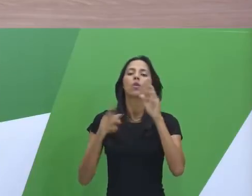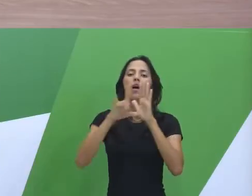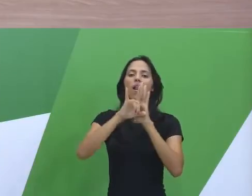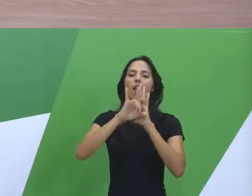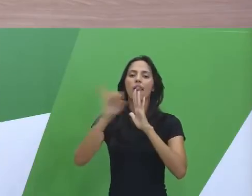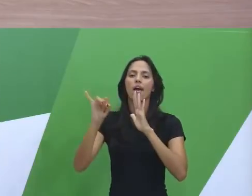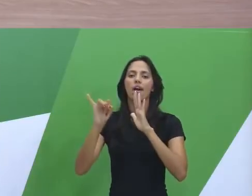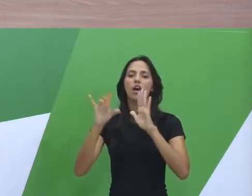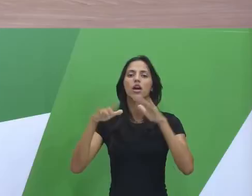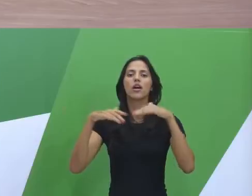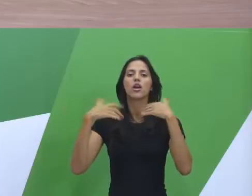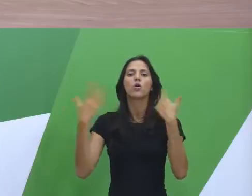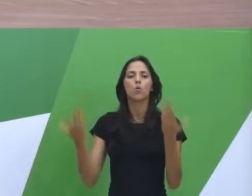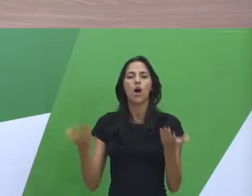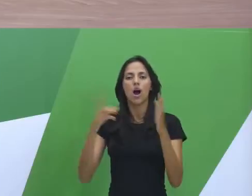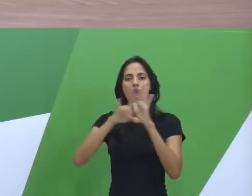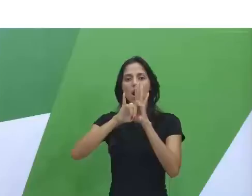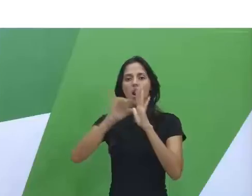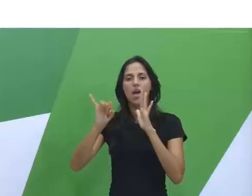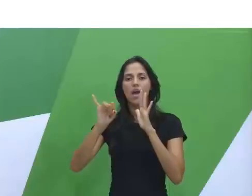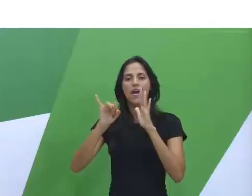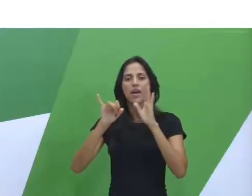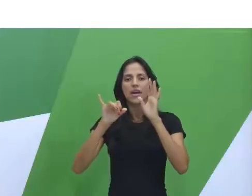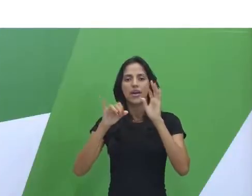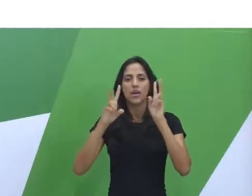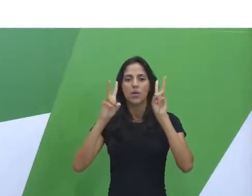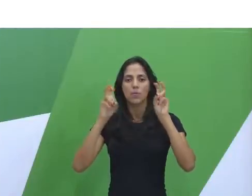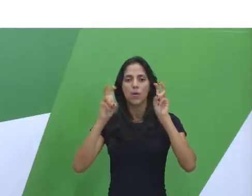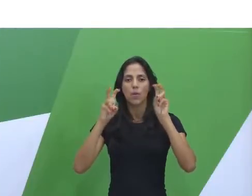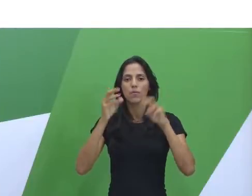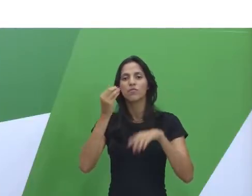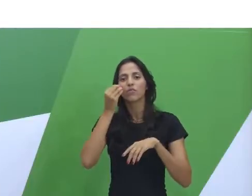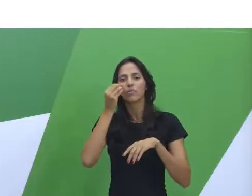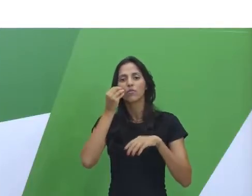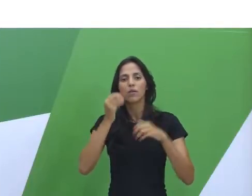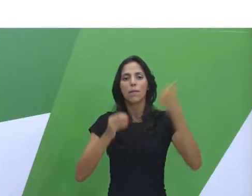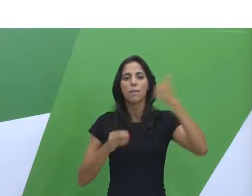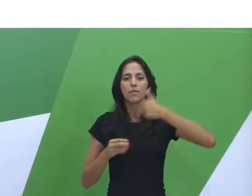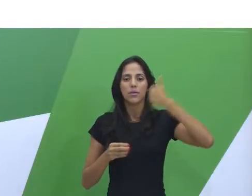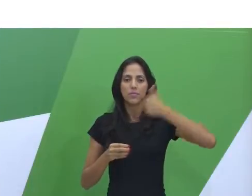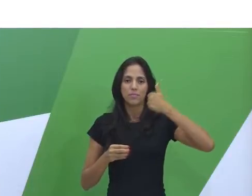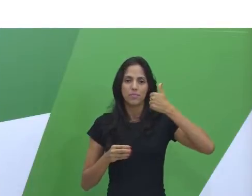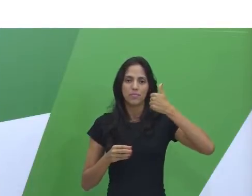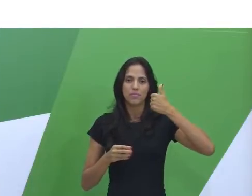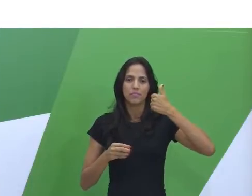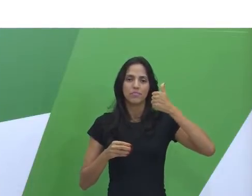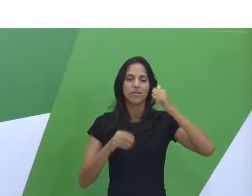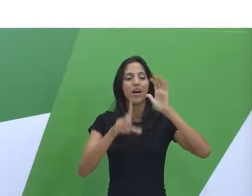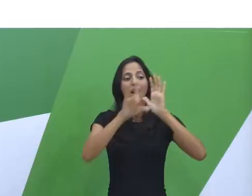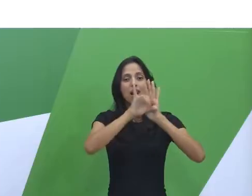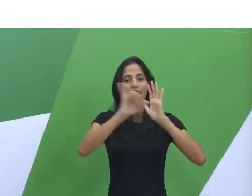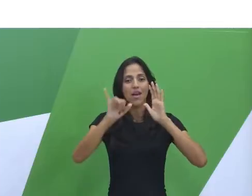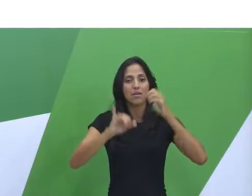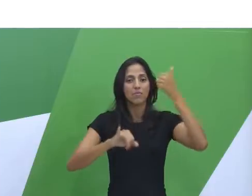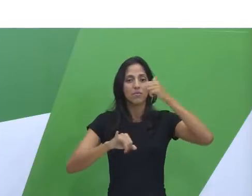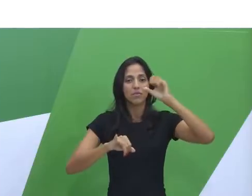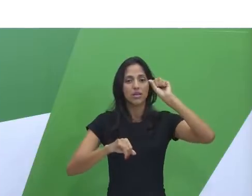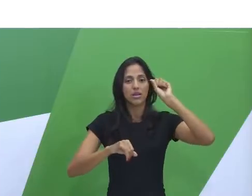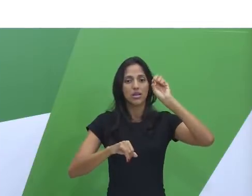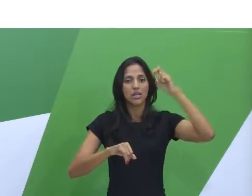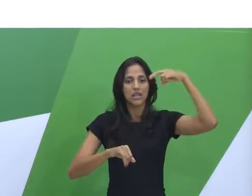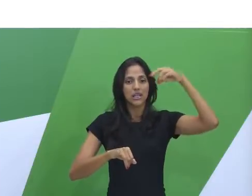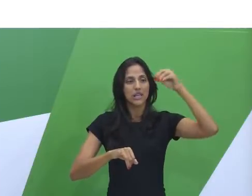trigonometria. Quem são as leis da trigonometria? Primeira lei, lei dos senos. A lei dos